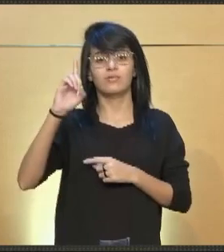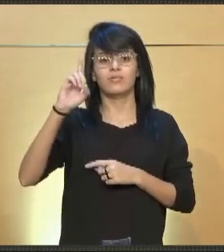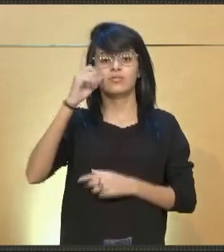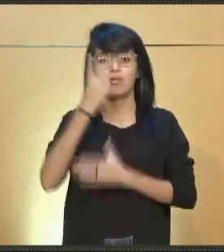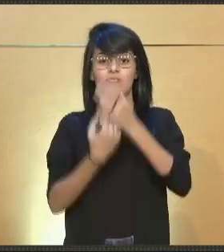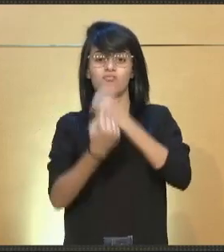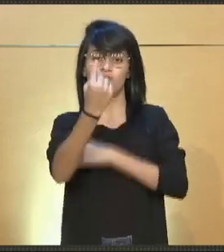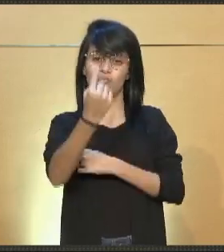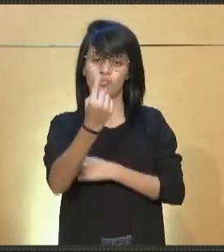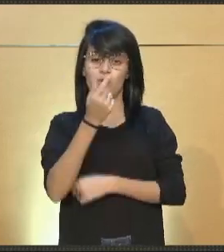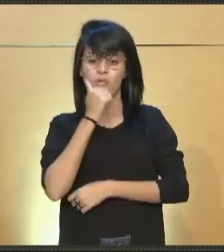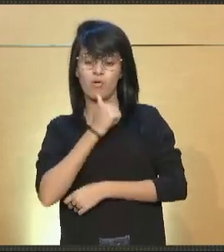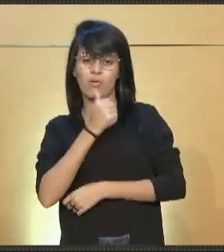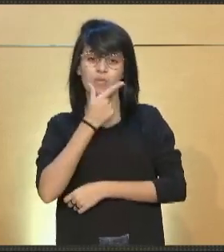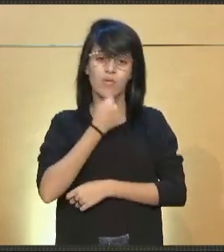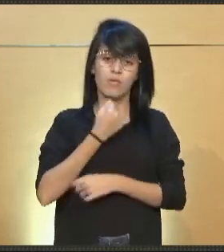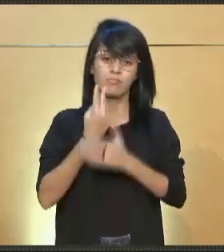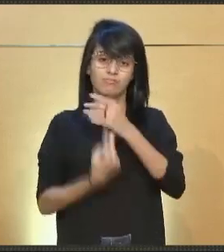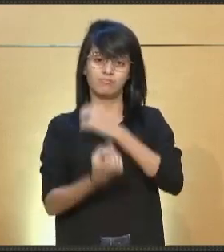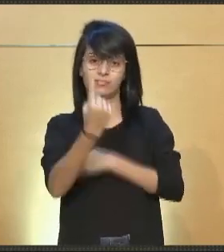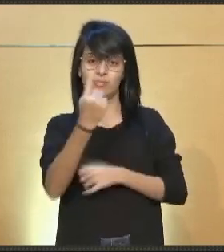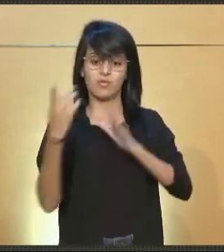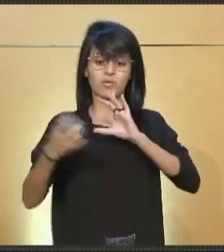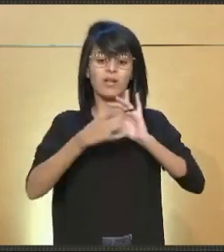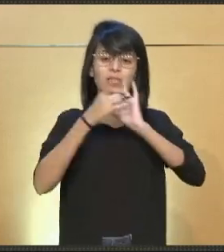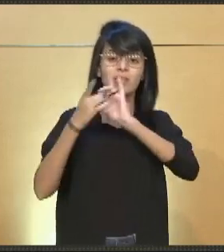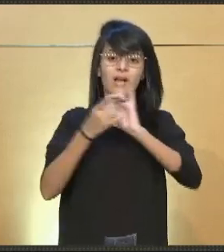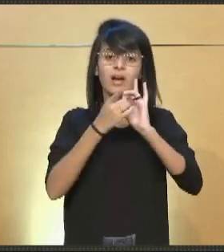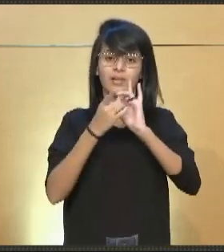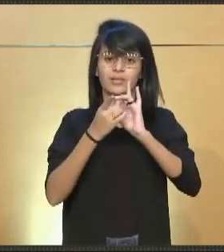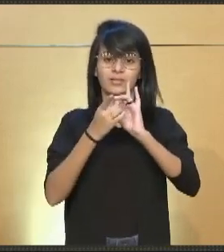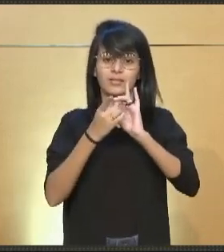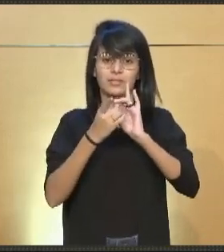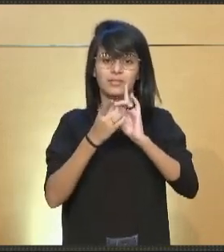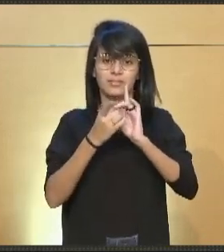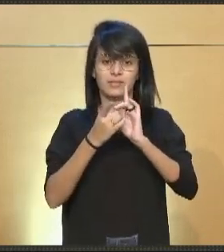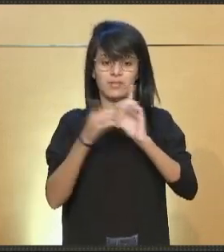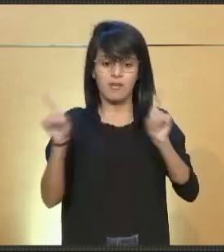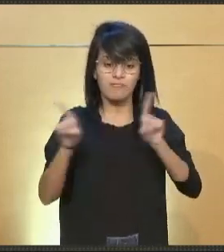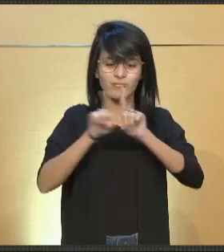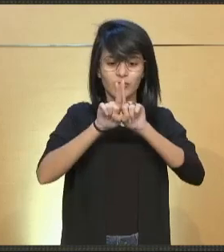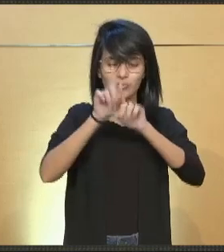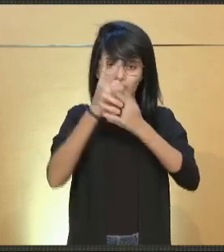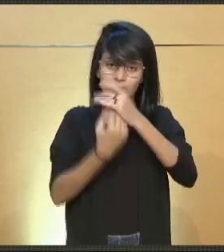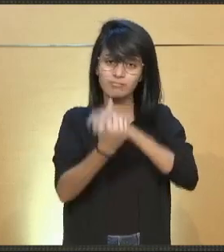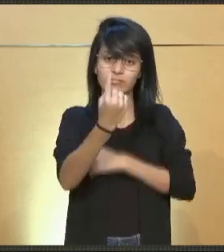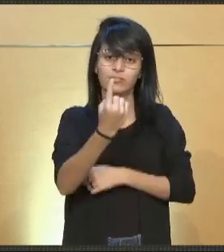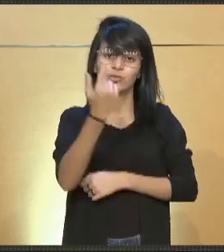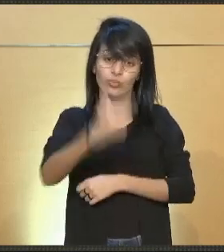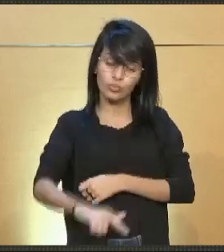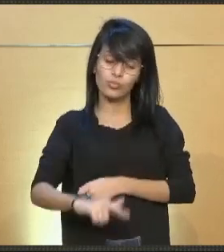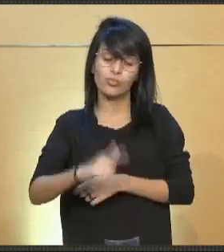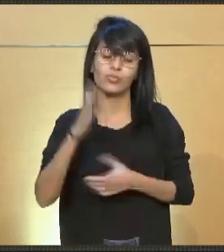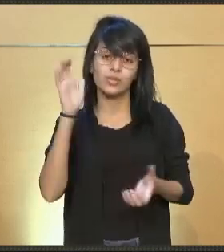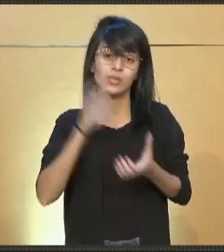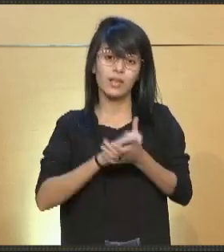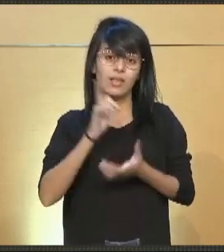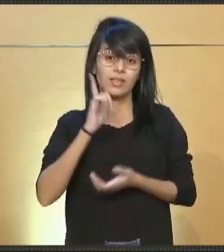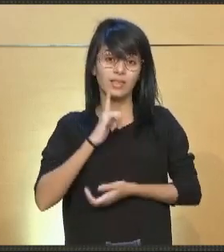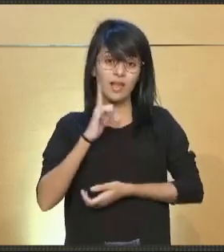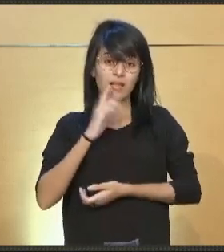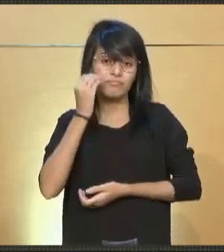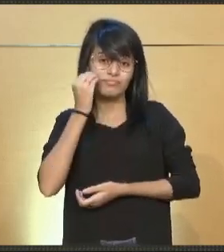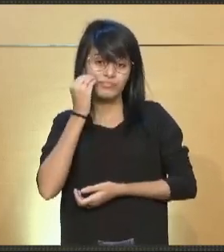do homem e da mulher, da unidade em transformar em um novamente. O casamento ele tem essa perspectiva